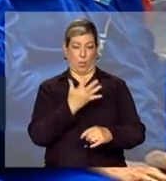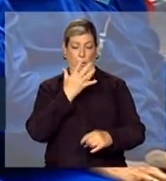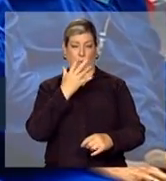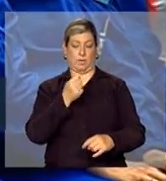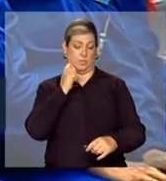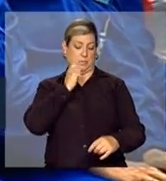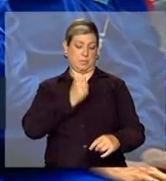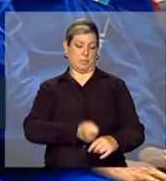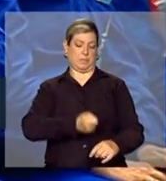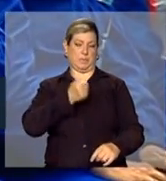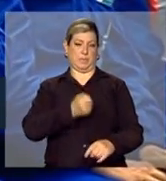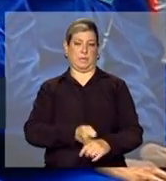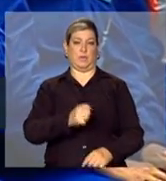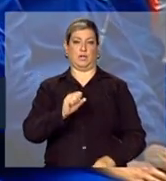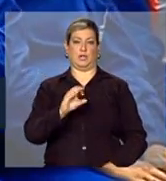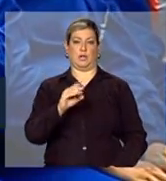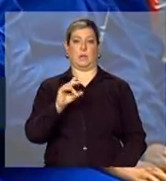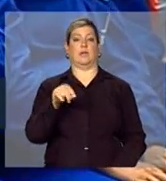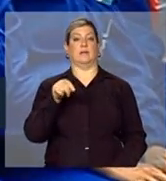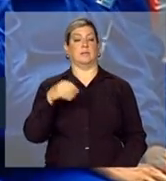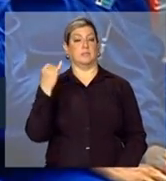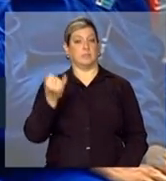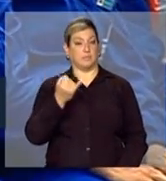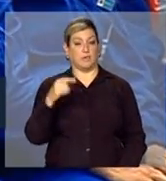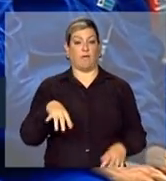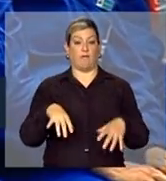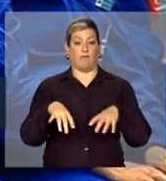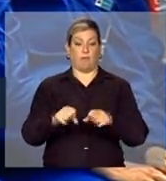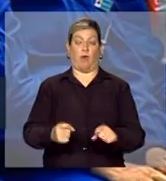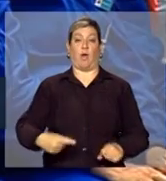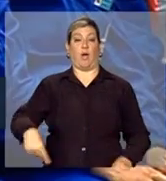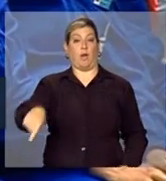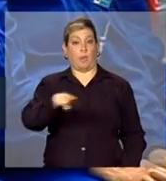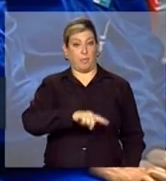projeto. Forma soldadores